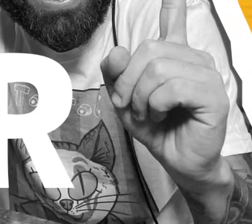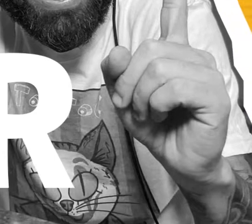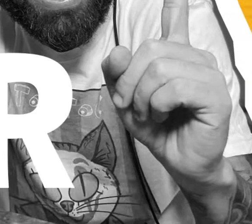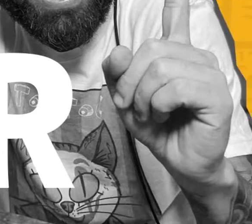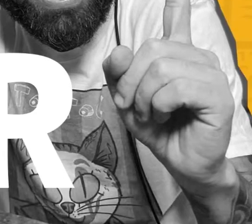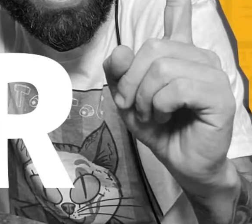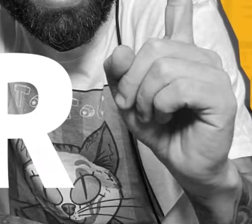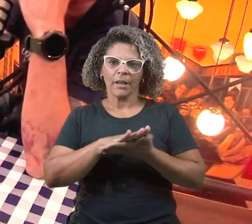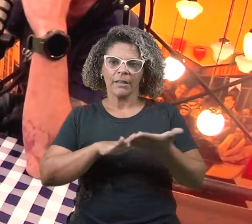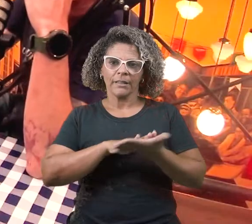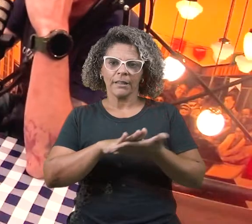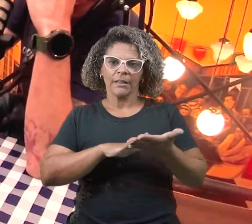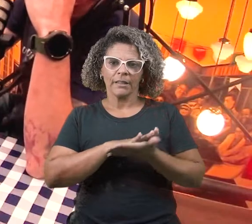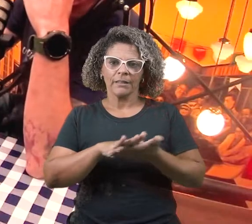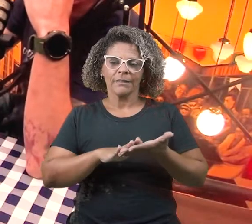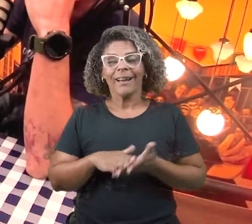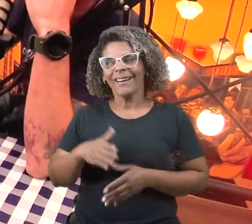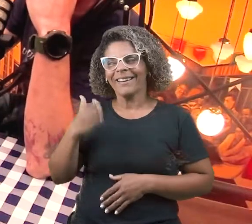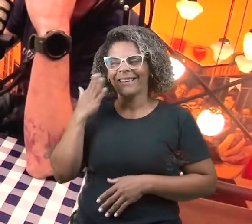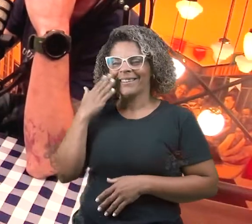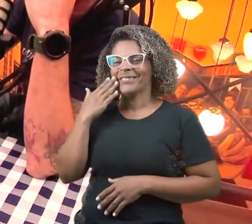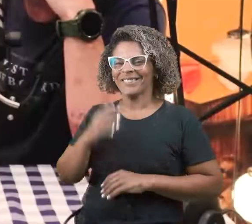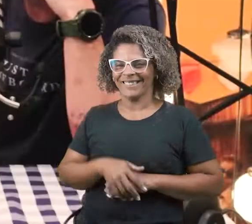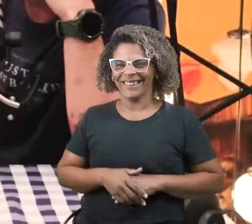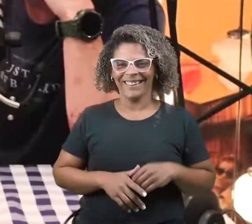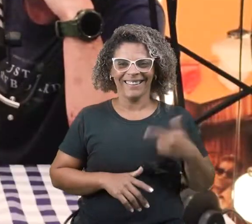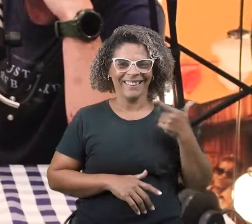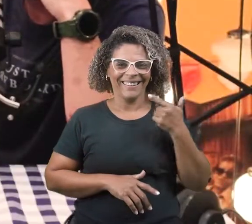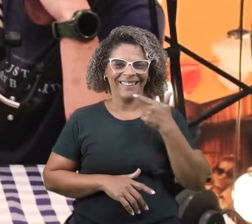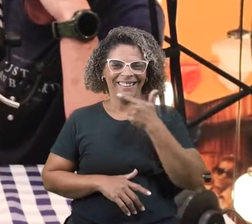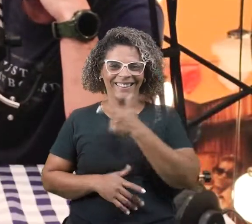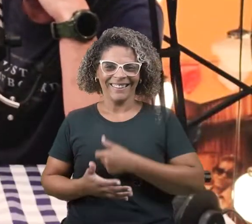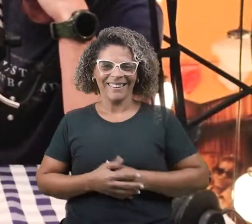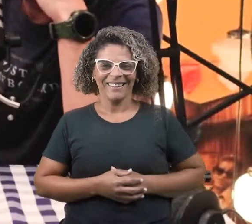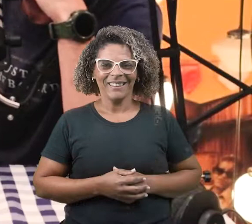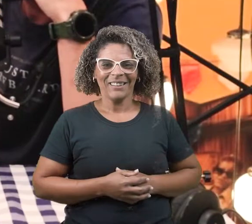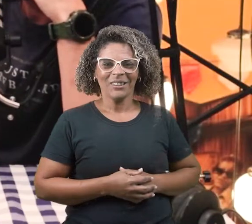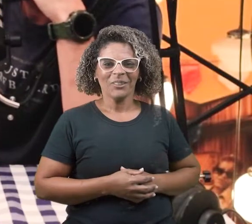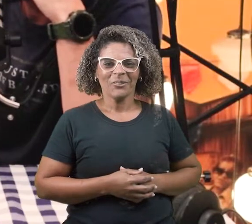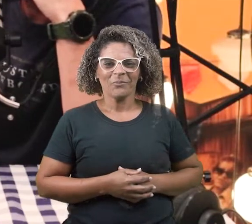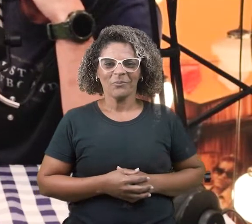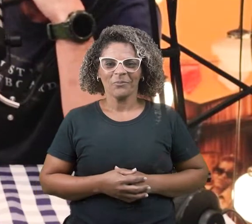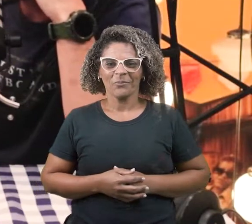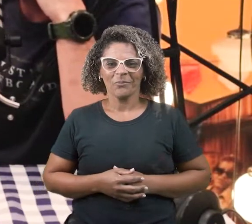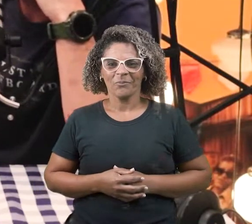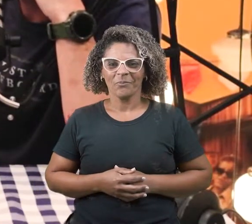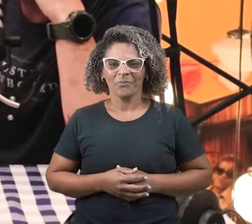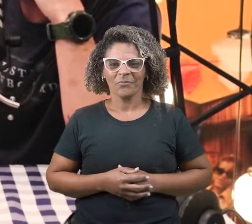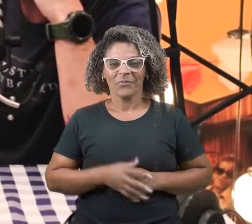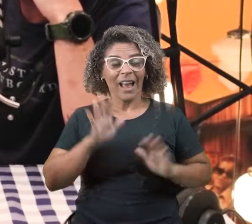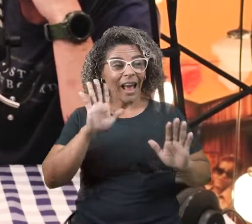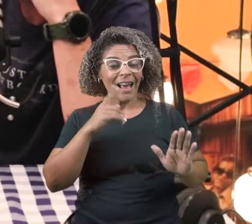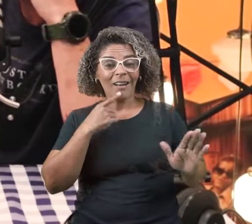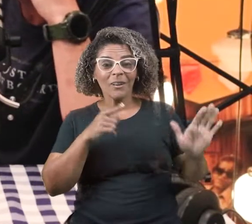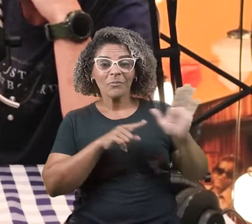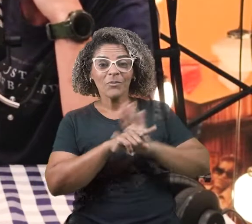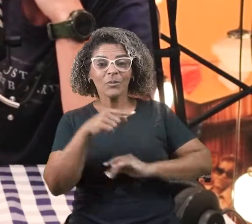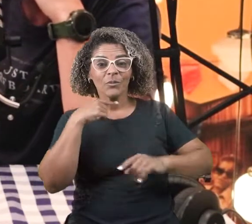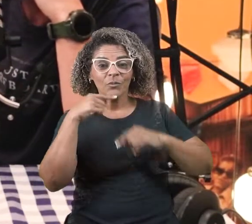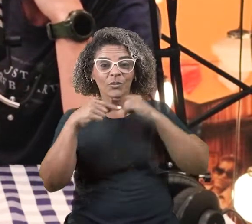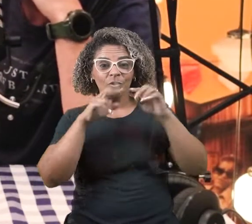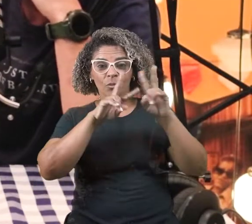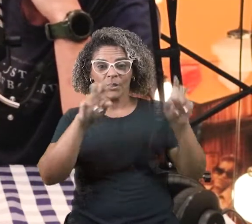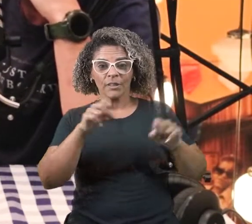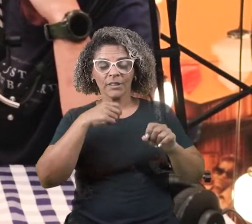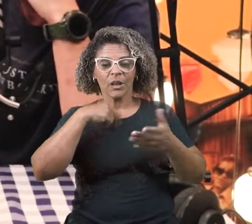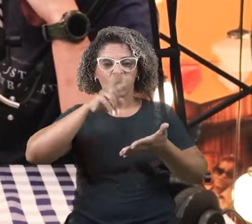tô muito maneiro, hein, cara. Mas eu vou contribuir sobre isso aí. Ah. Eu tava lendo um artigo esses dias, cheguei na... É maconha que vocês estão falando? Ah, cannabis? É da cannabis. Eu tava